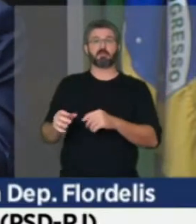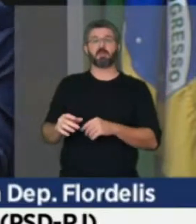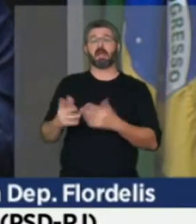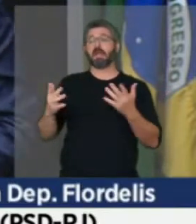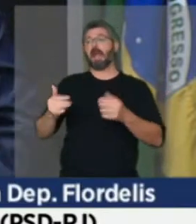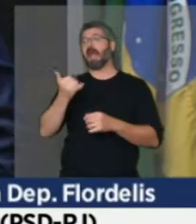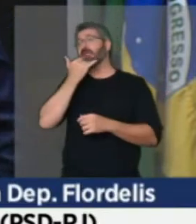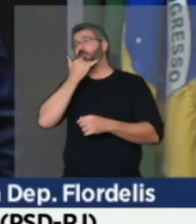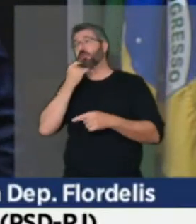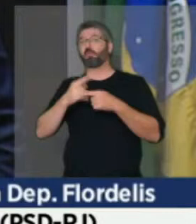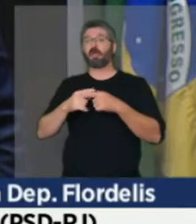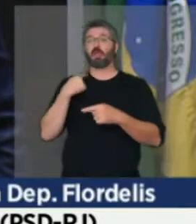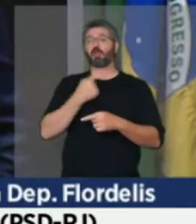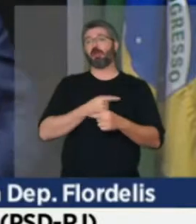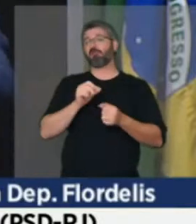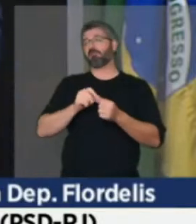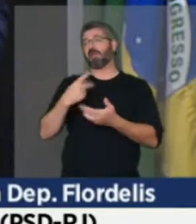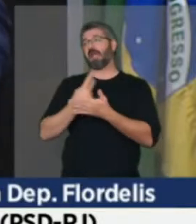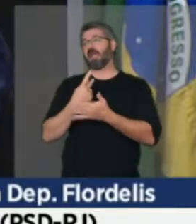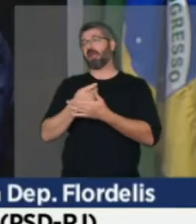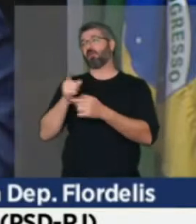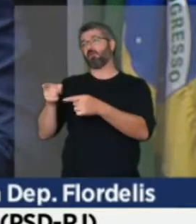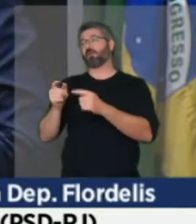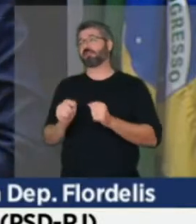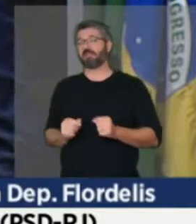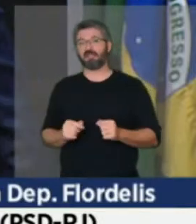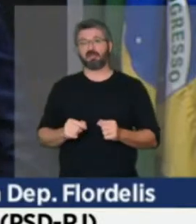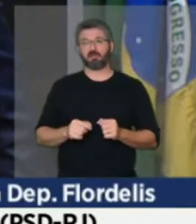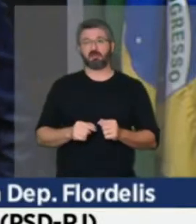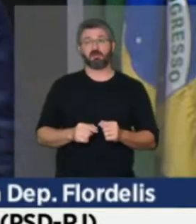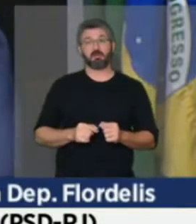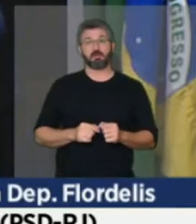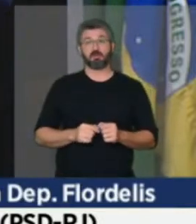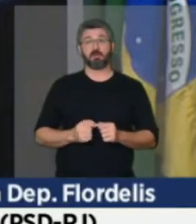desculpa pela injustiça. Eu coloco aqui nesta tribuna